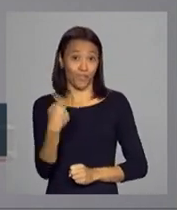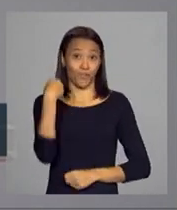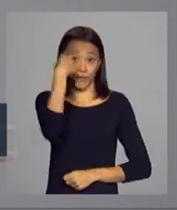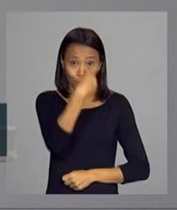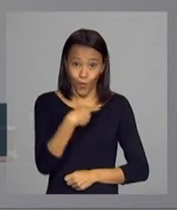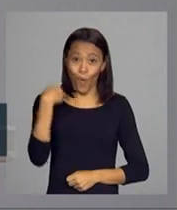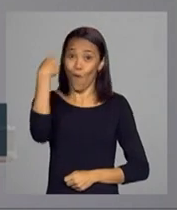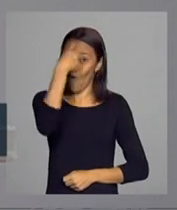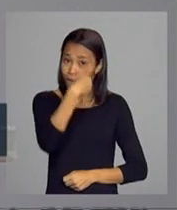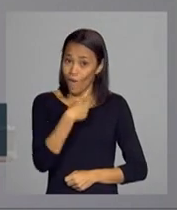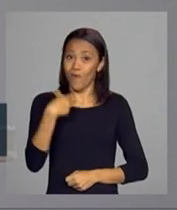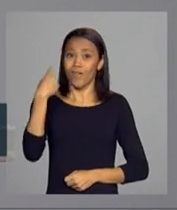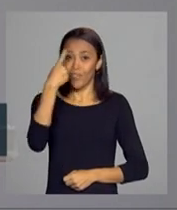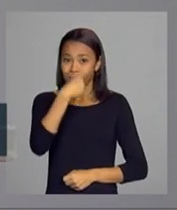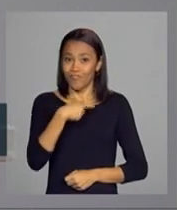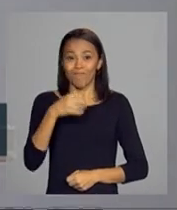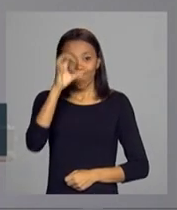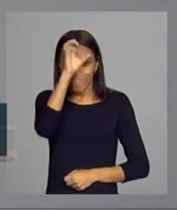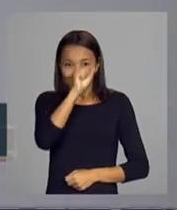de benefício.